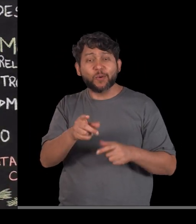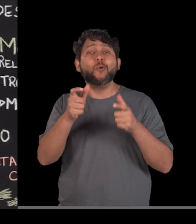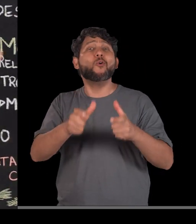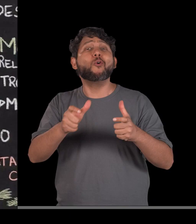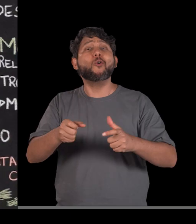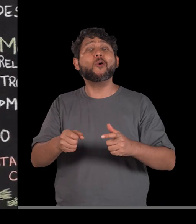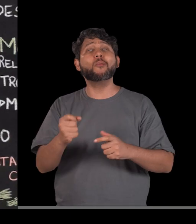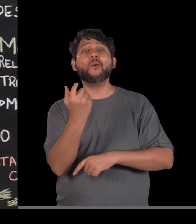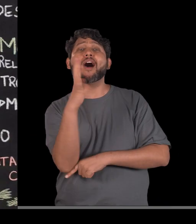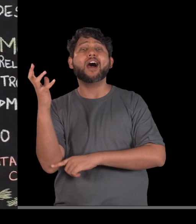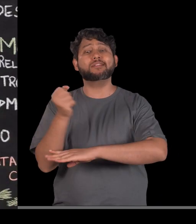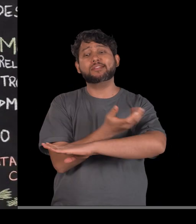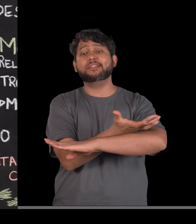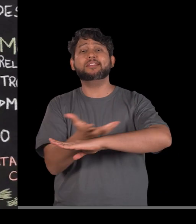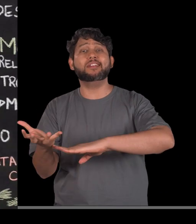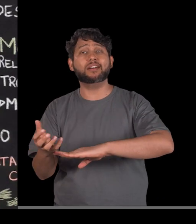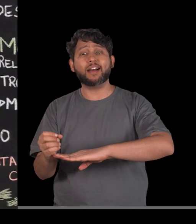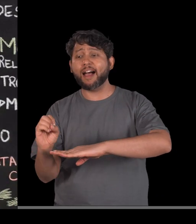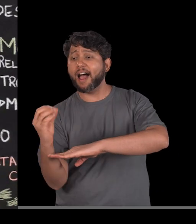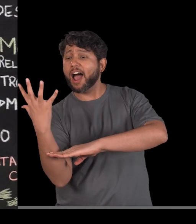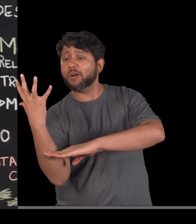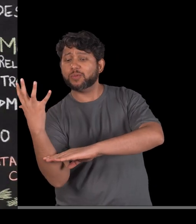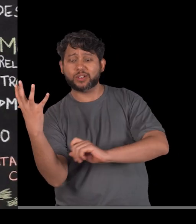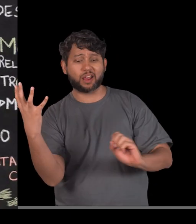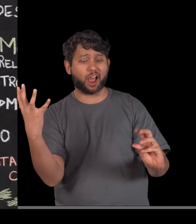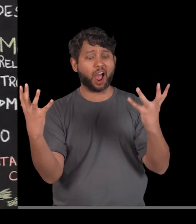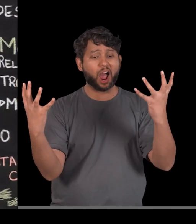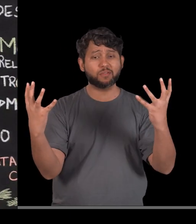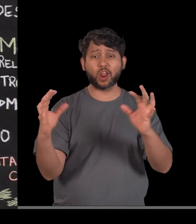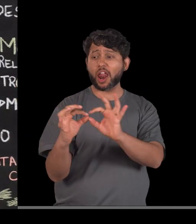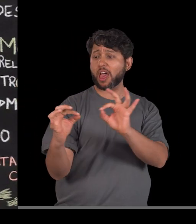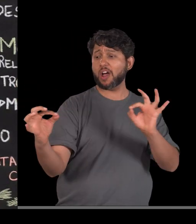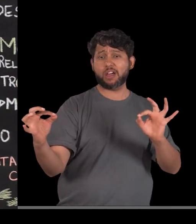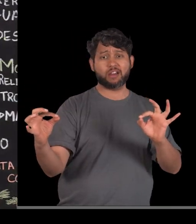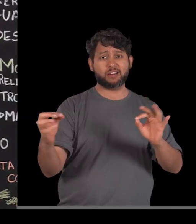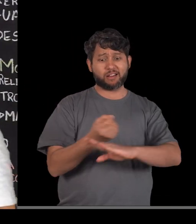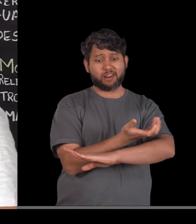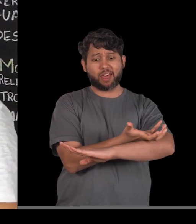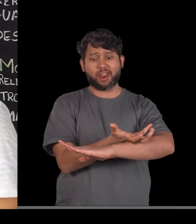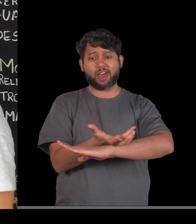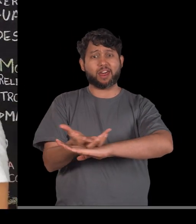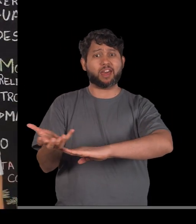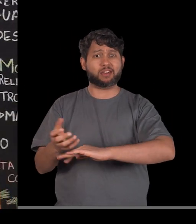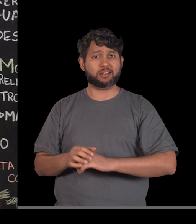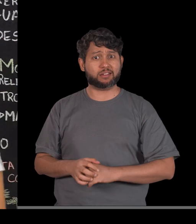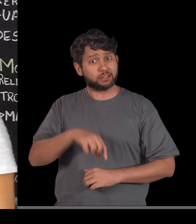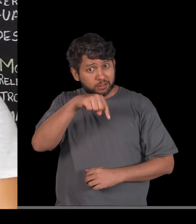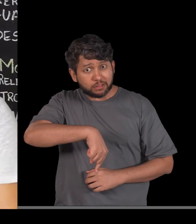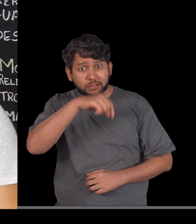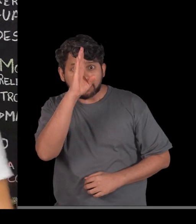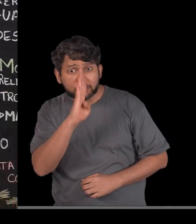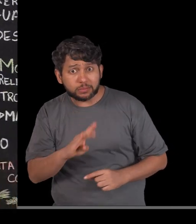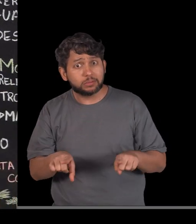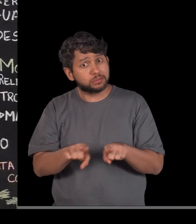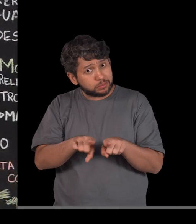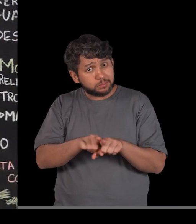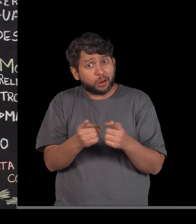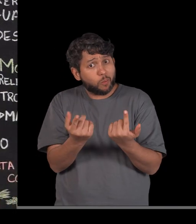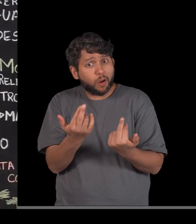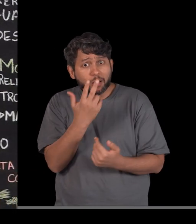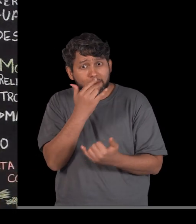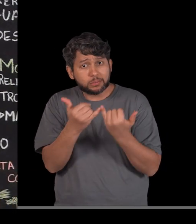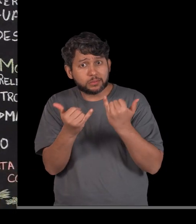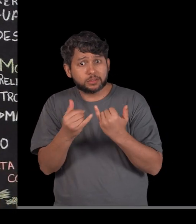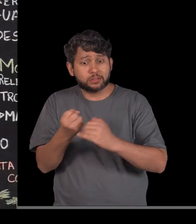com algumas áreas de árvores espaçadas é típico daquela região. O nosso cerrado também é marcado